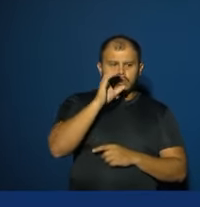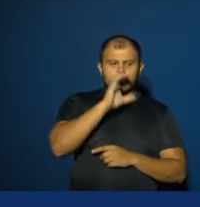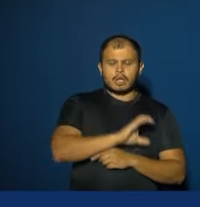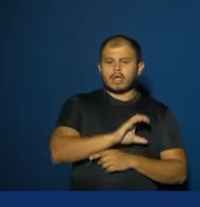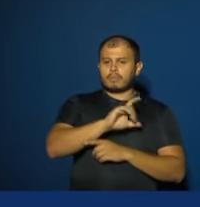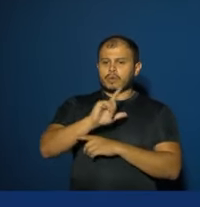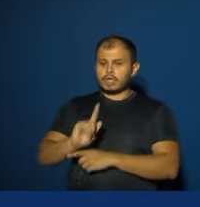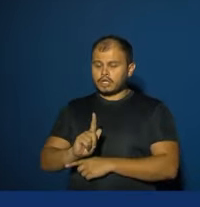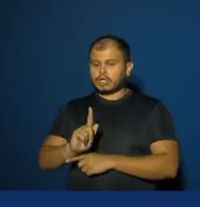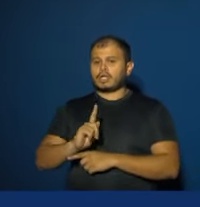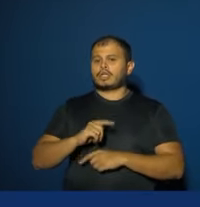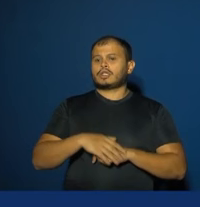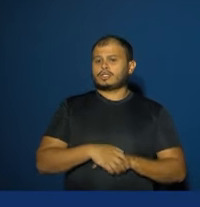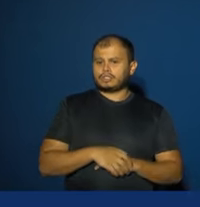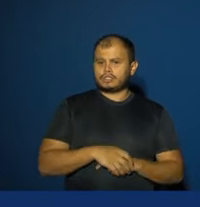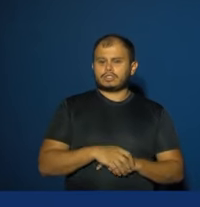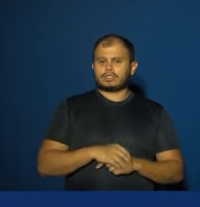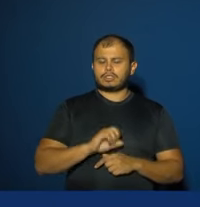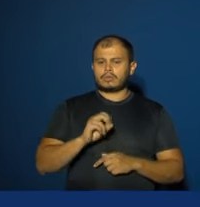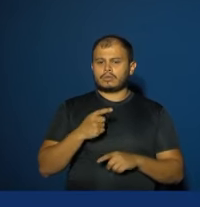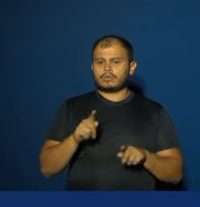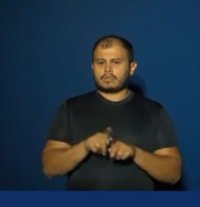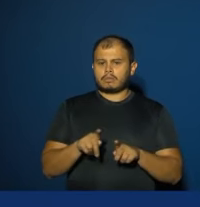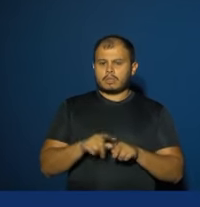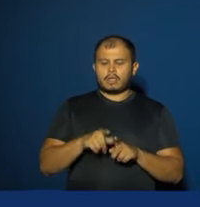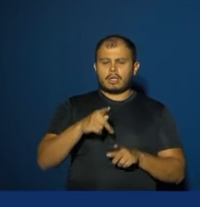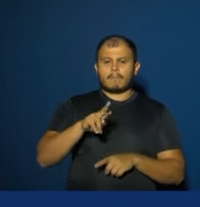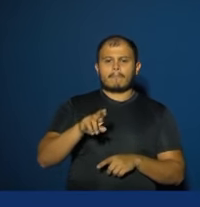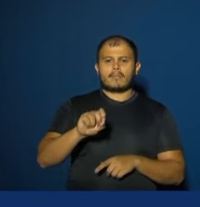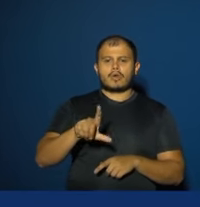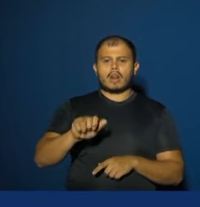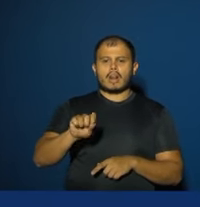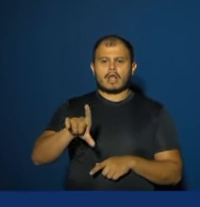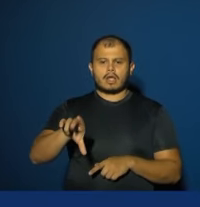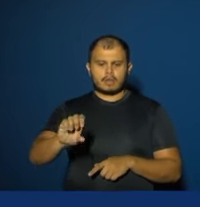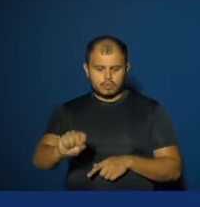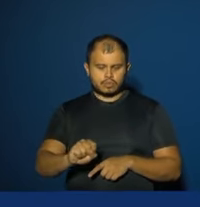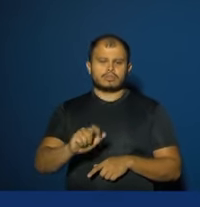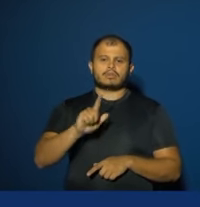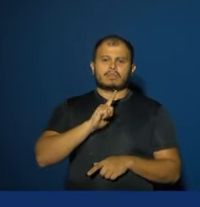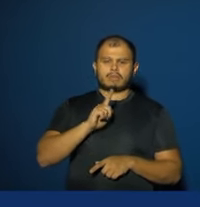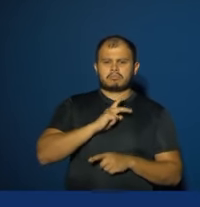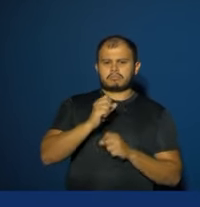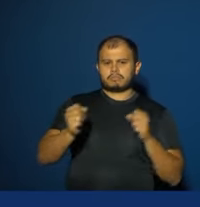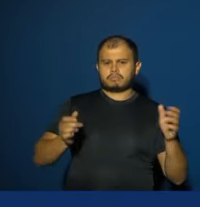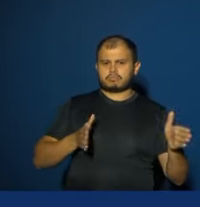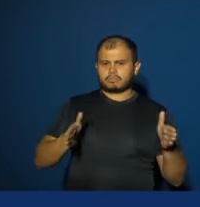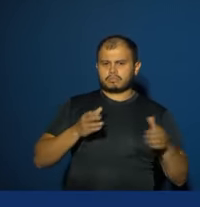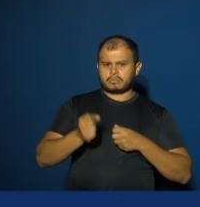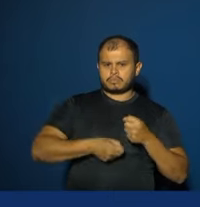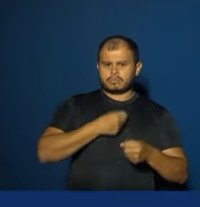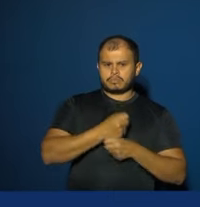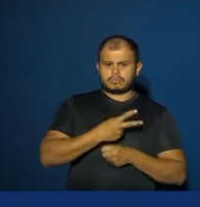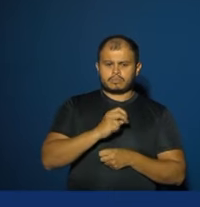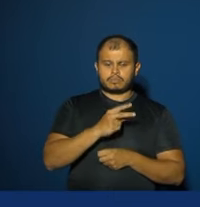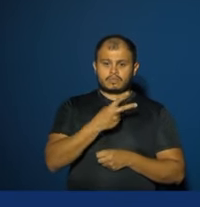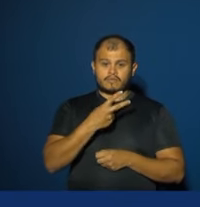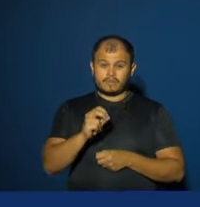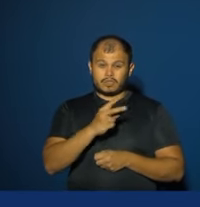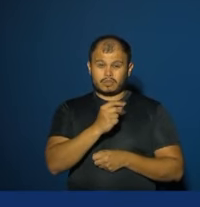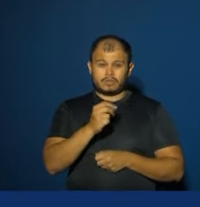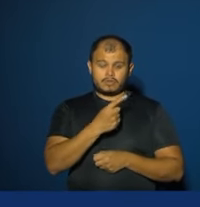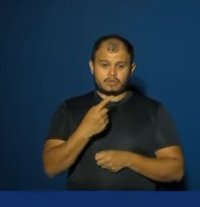prolagos se lá os anos de 2020 2021 essa jornada veio amadurecendo até